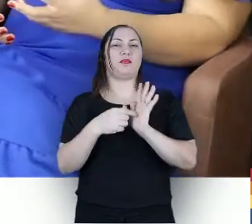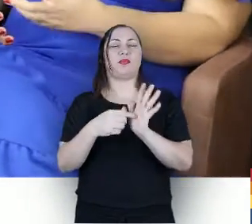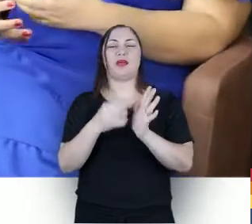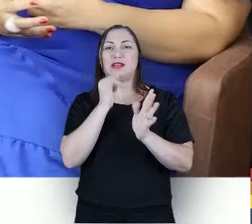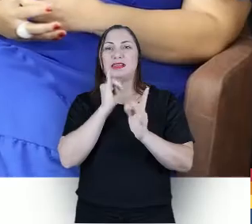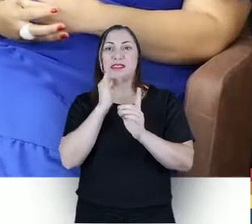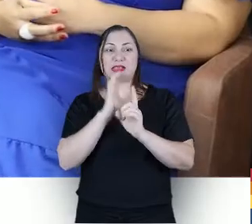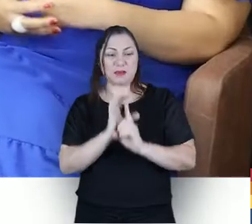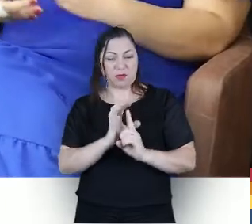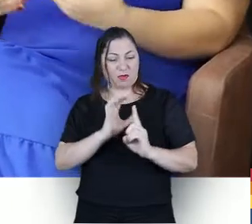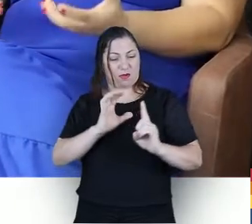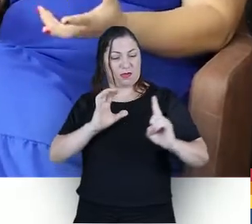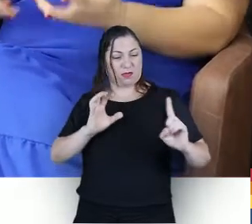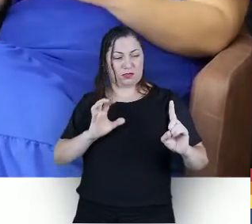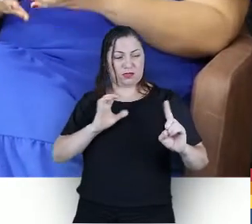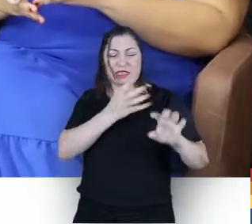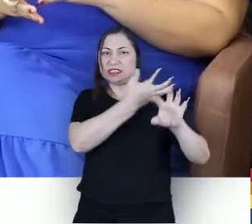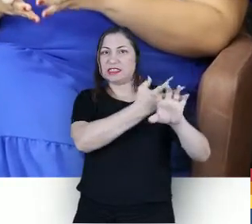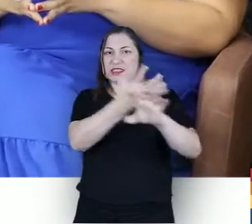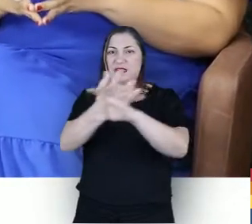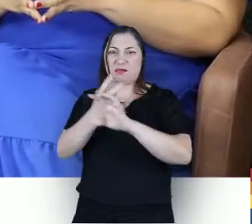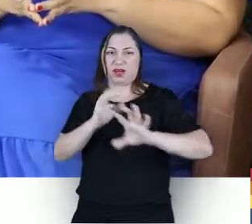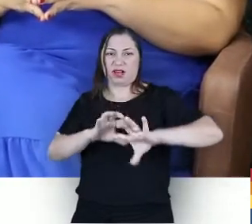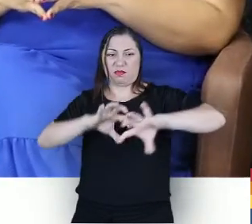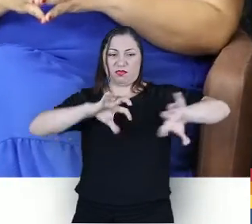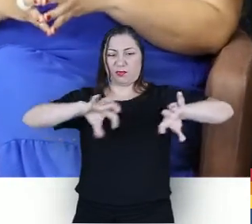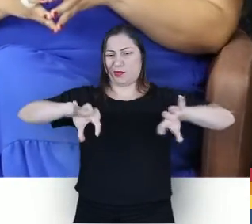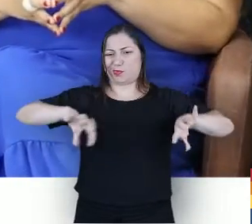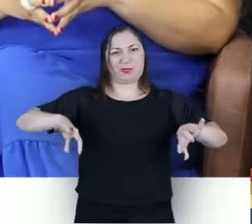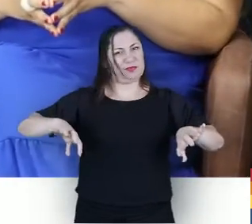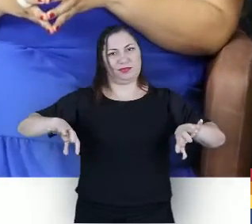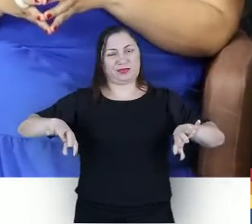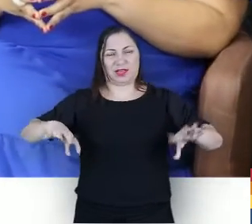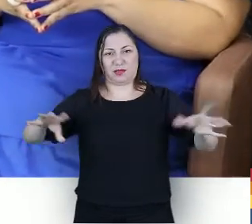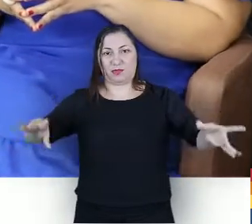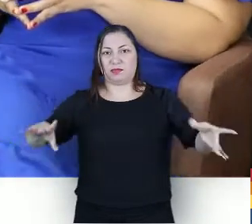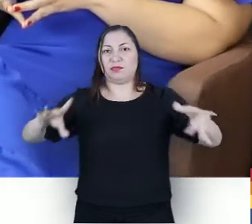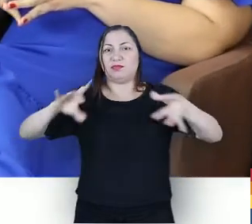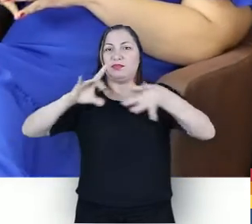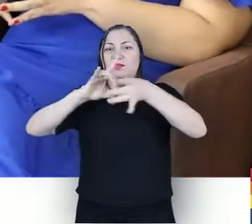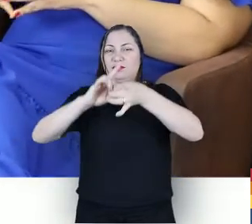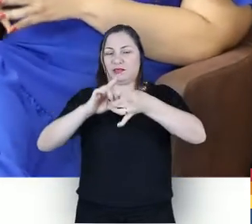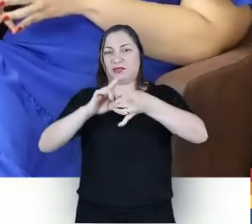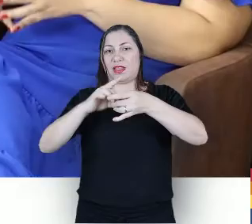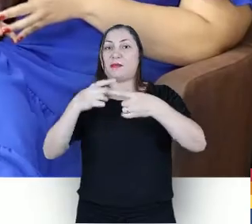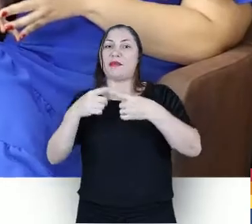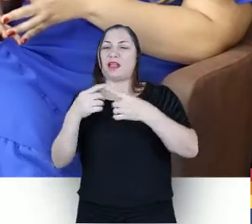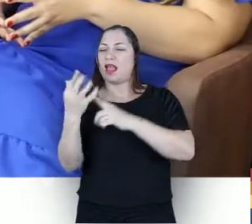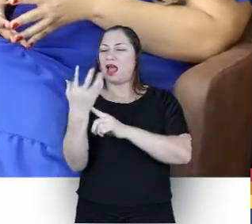visibilidade, porque quando a gente fala da reformulação do ensino médio, a gente